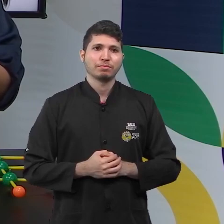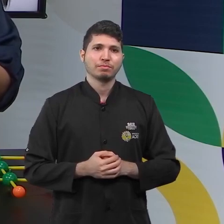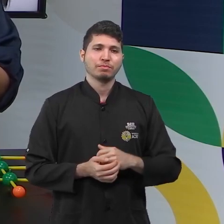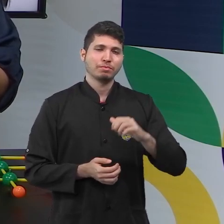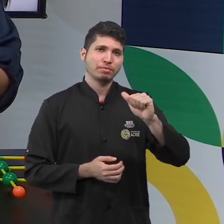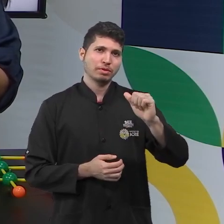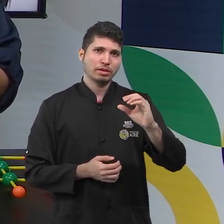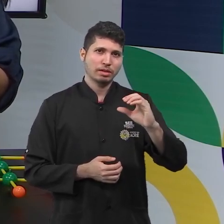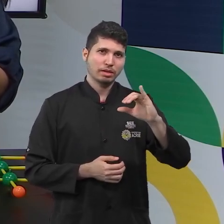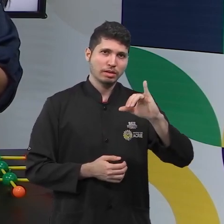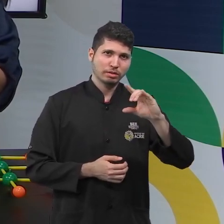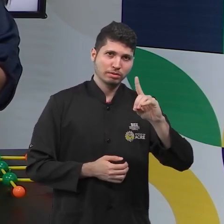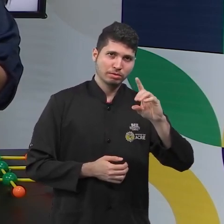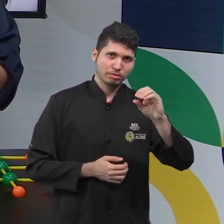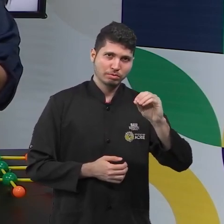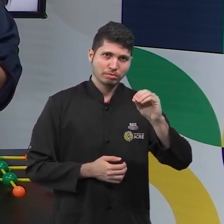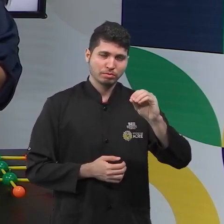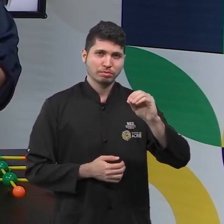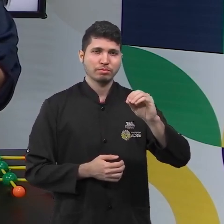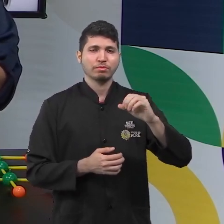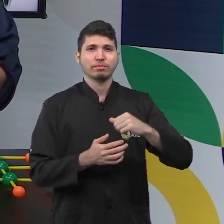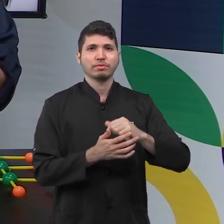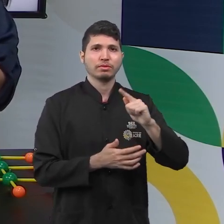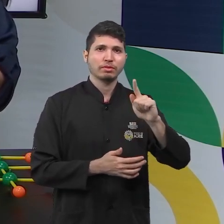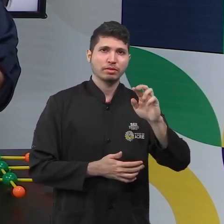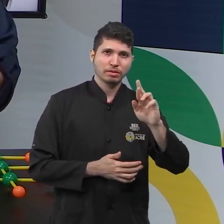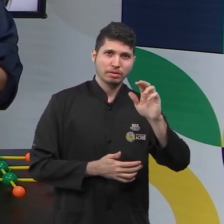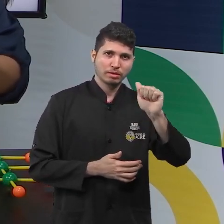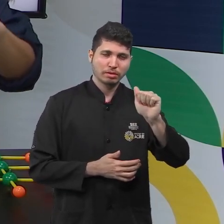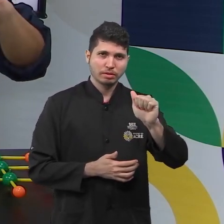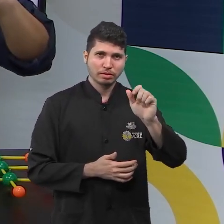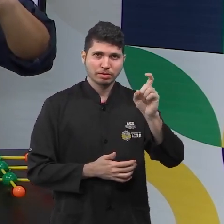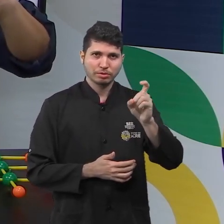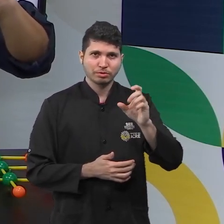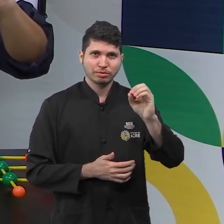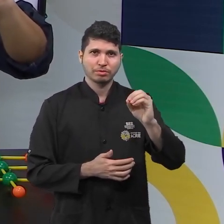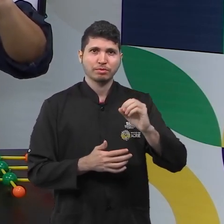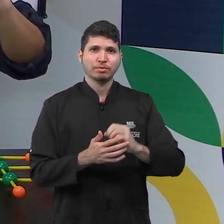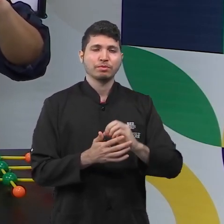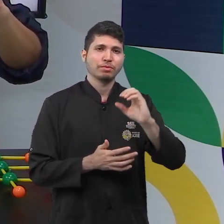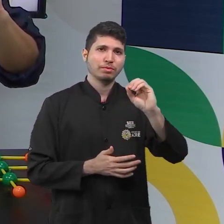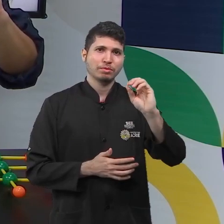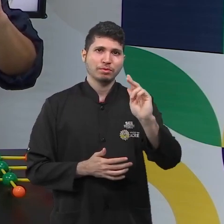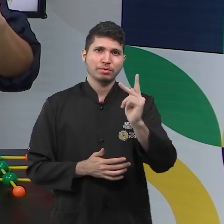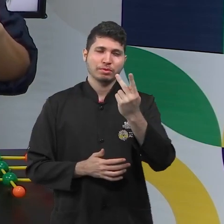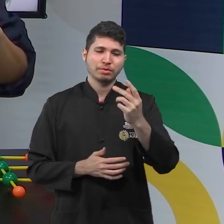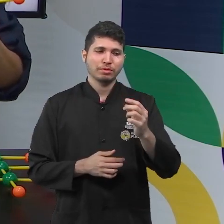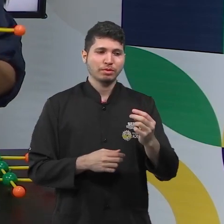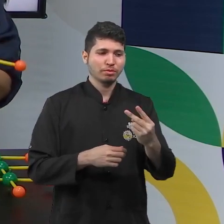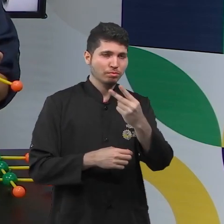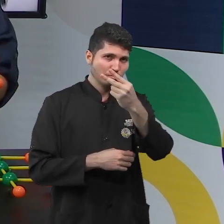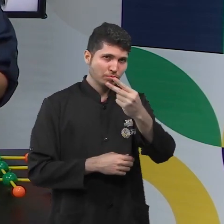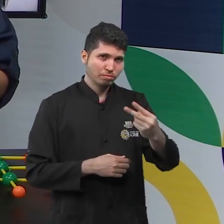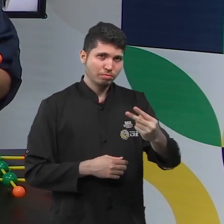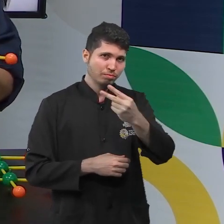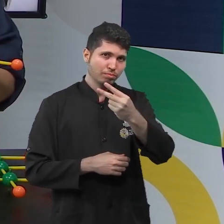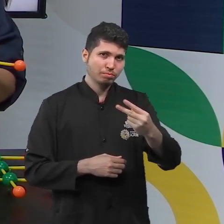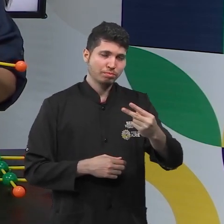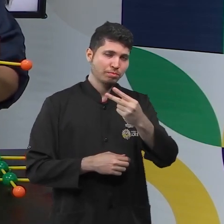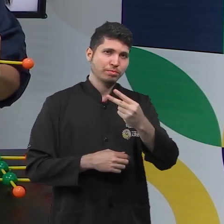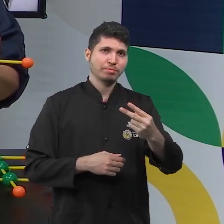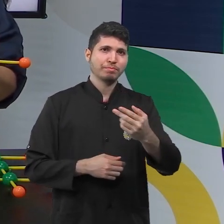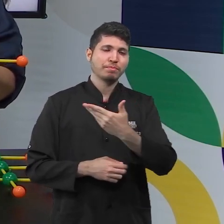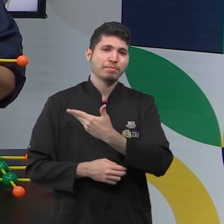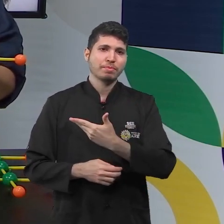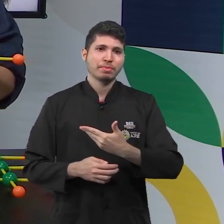uma dupla ligação ligada a um OH e também aqui a gente tem um radical. Então, esse